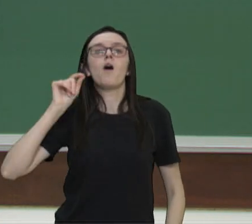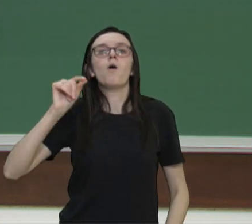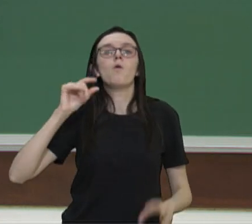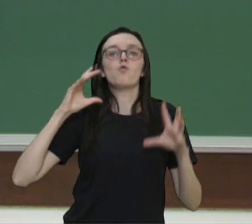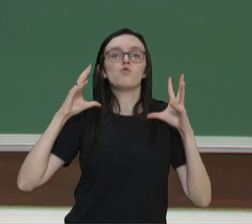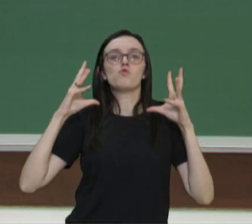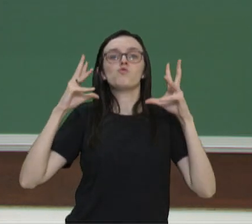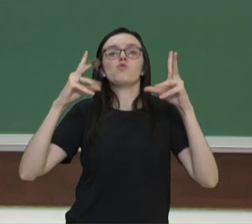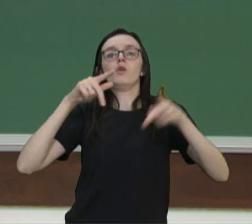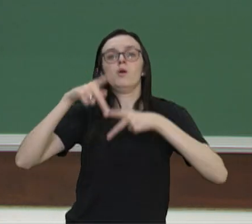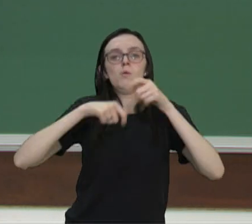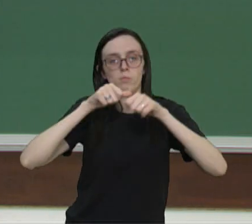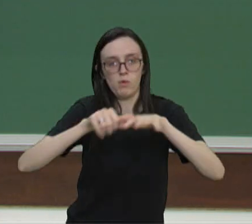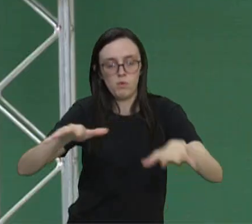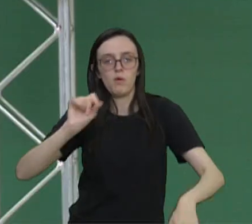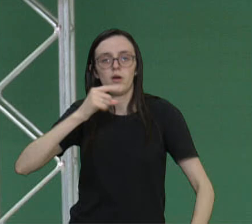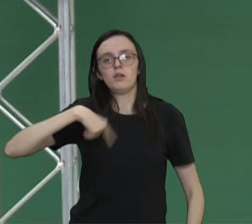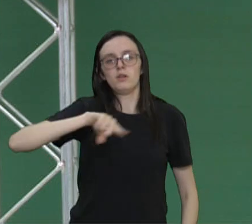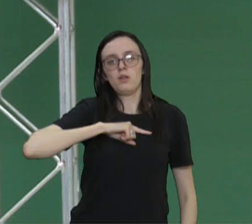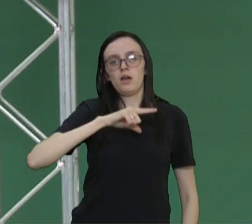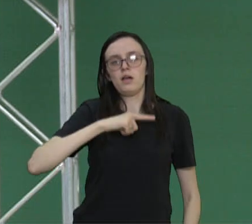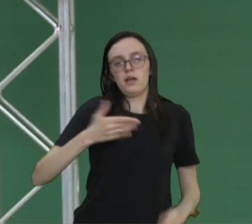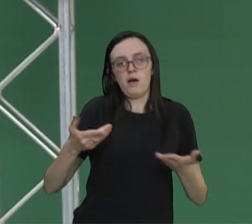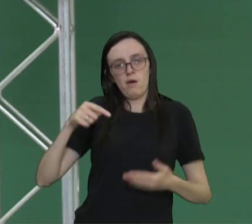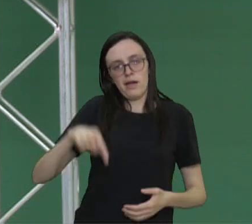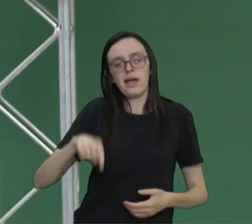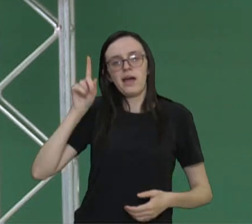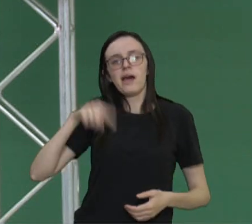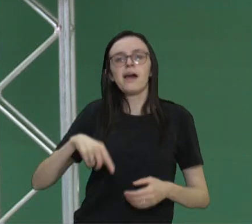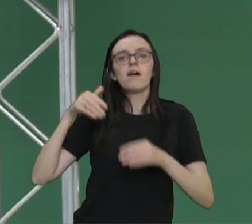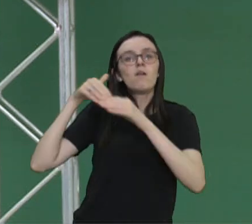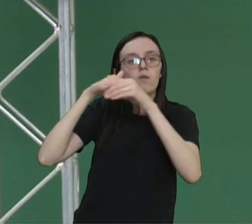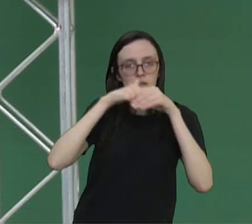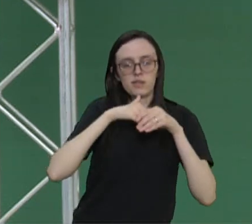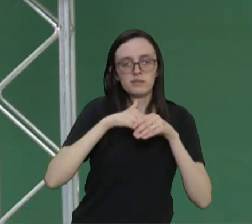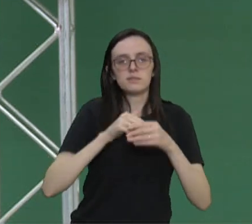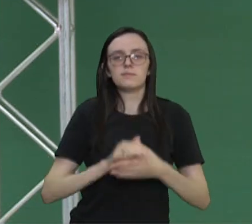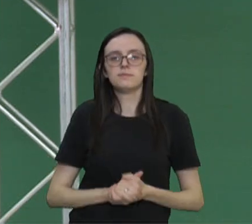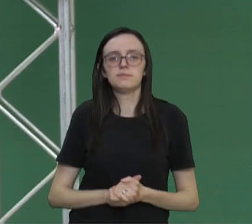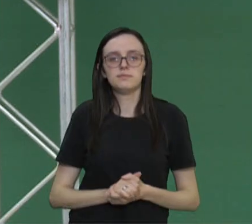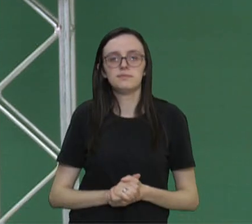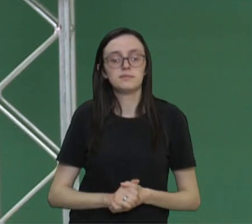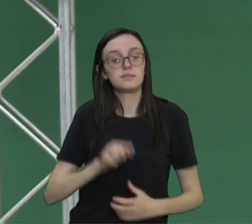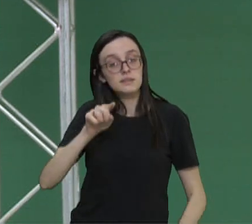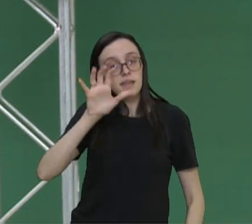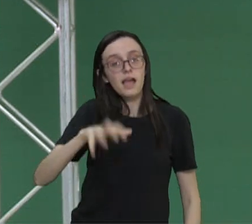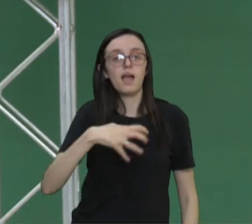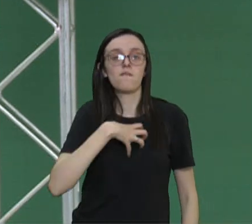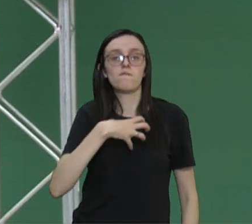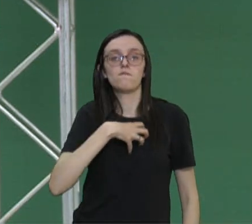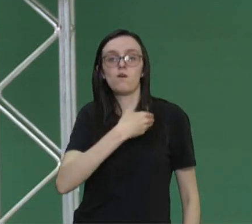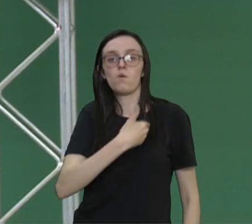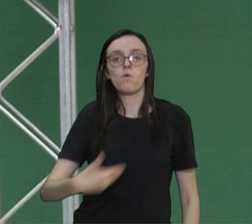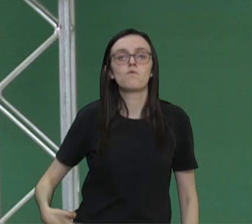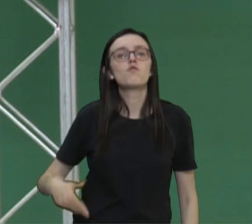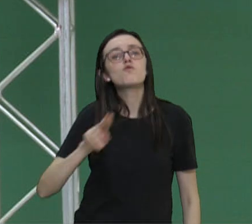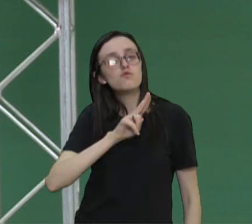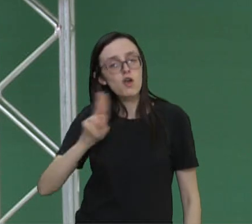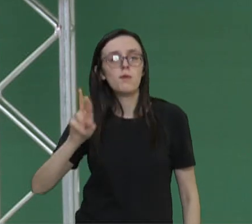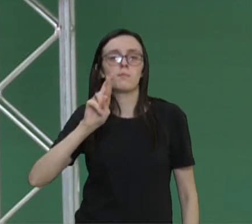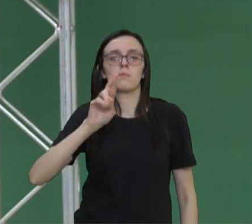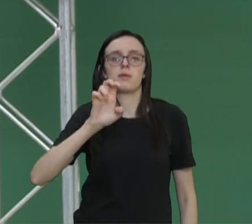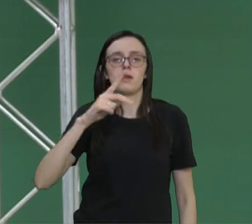todo o povoamento. É o que nós temos aqui, as eleições, né? Então, isso é uma forma de governo chamada